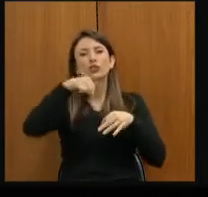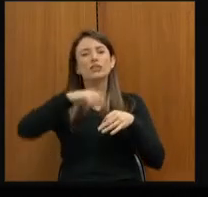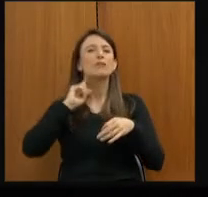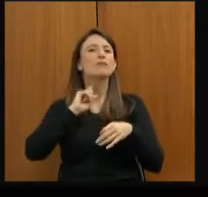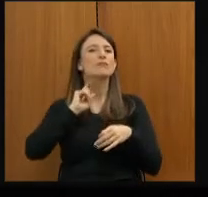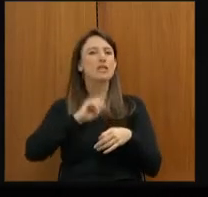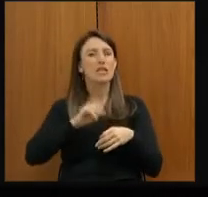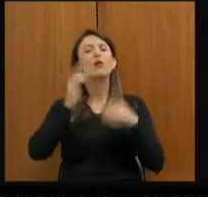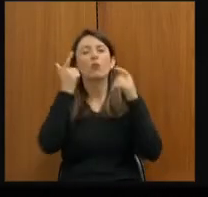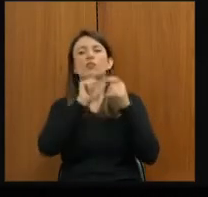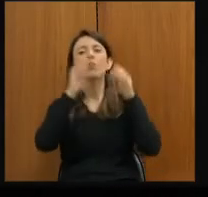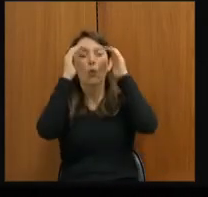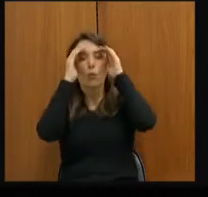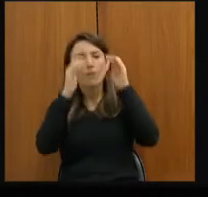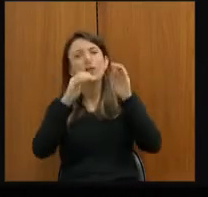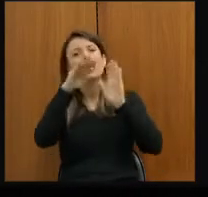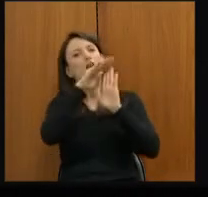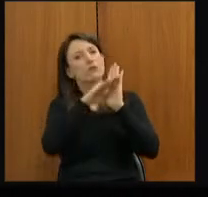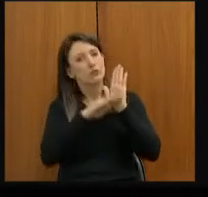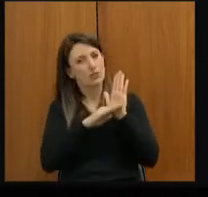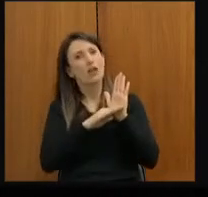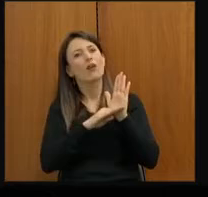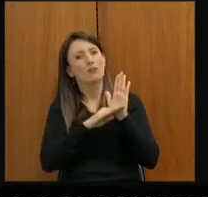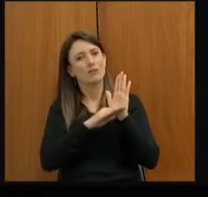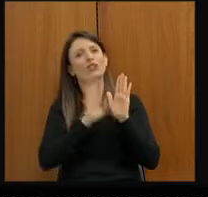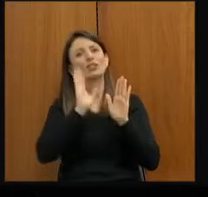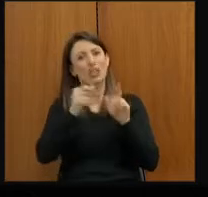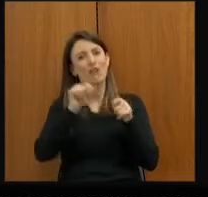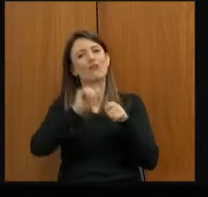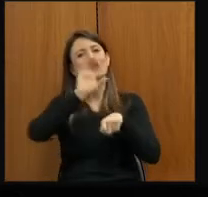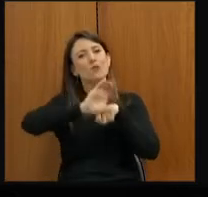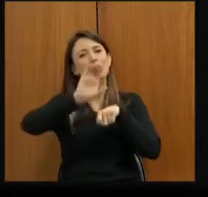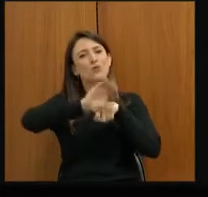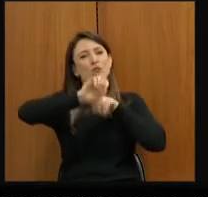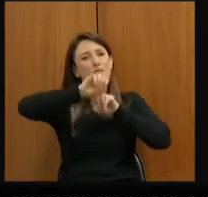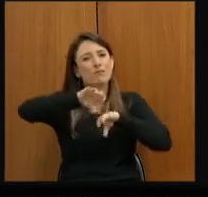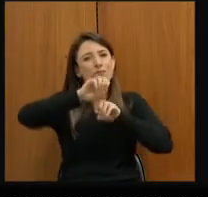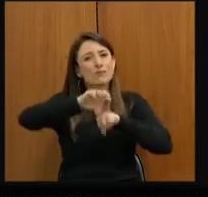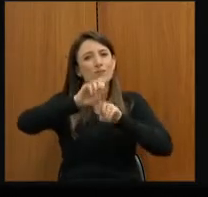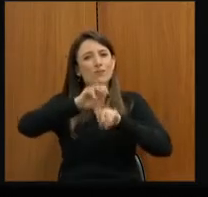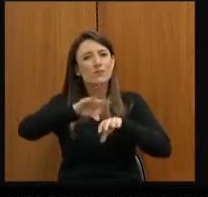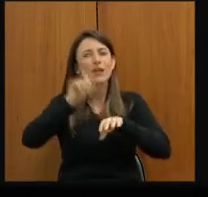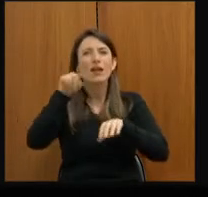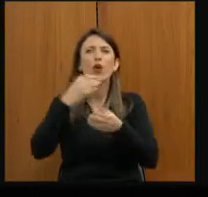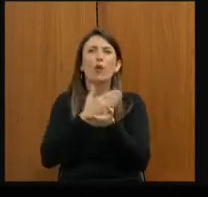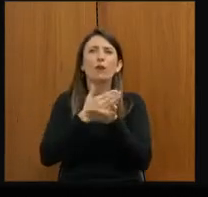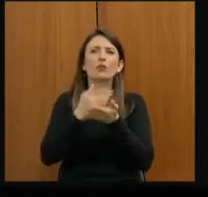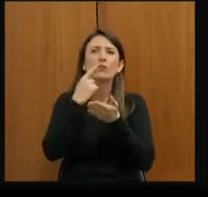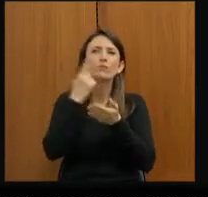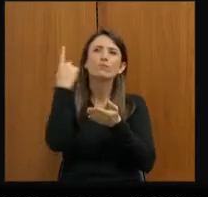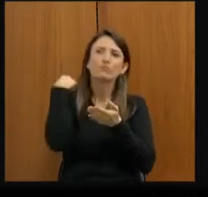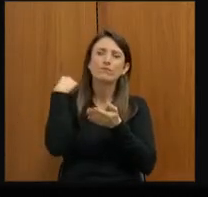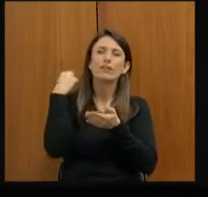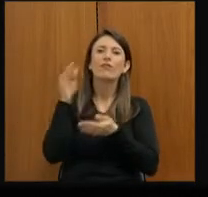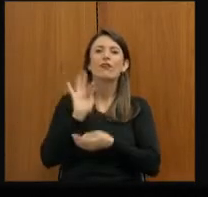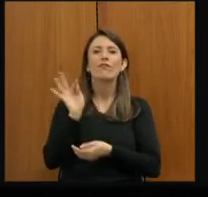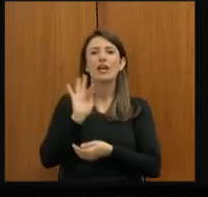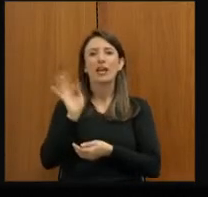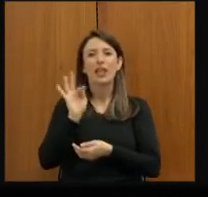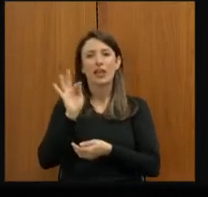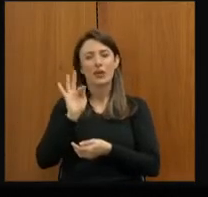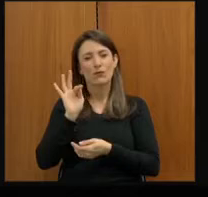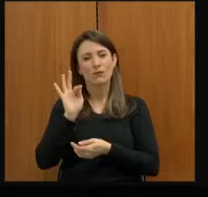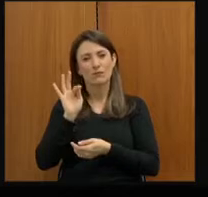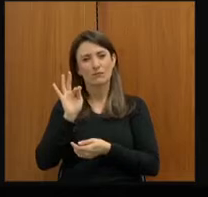foi ministrado a partir de fevereiro é desse ano